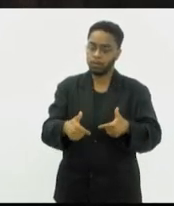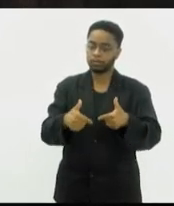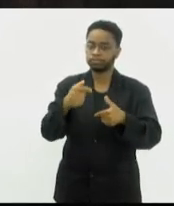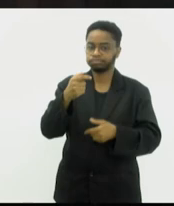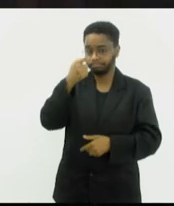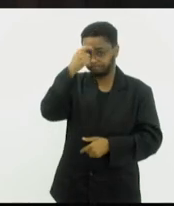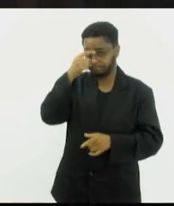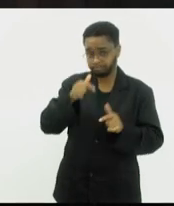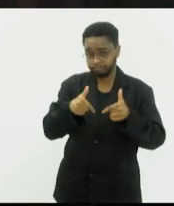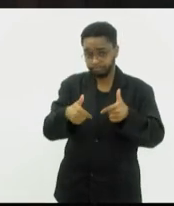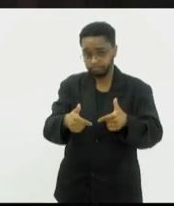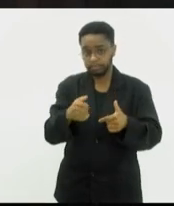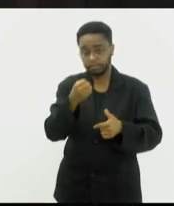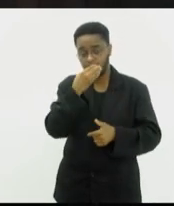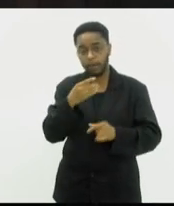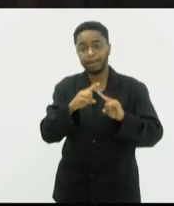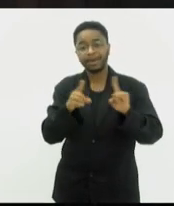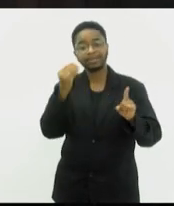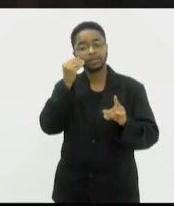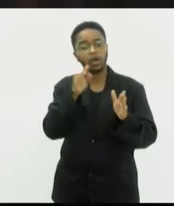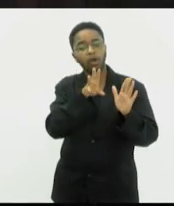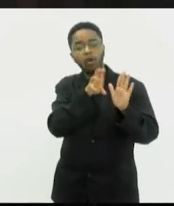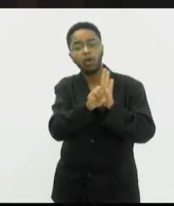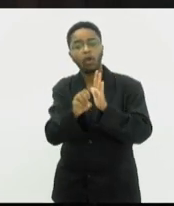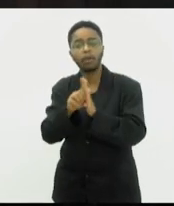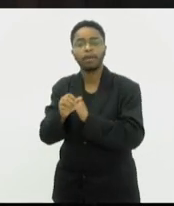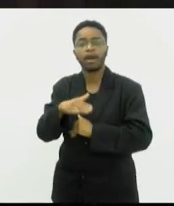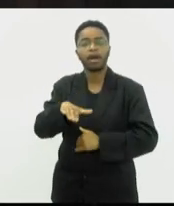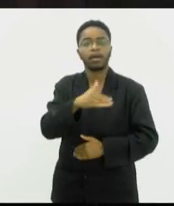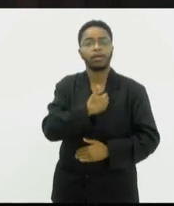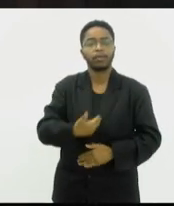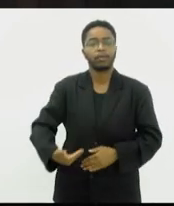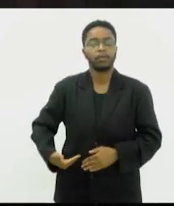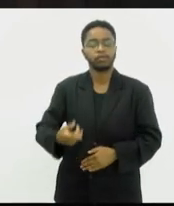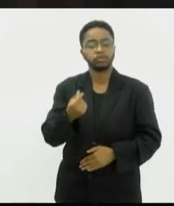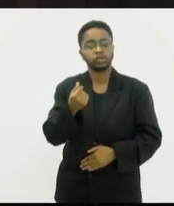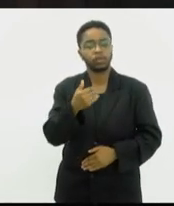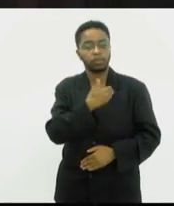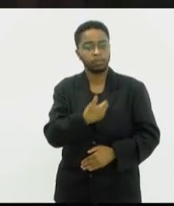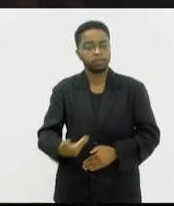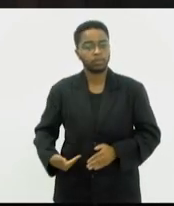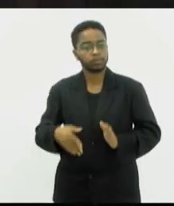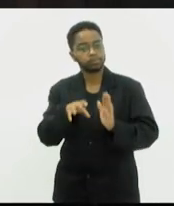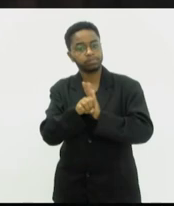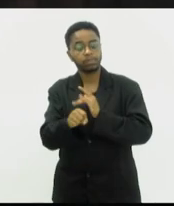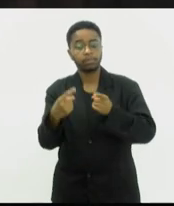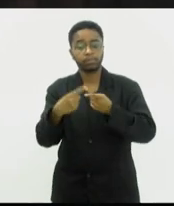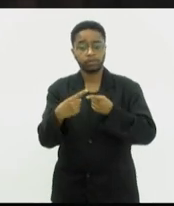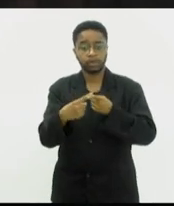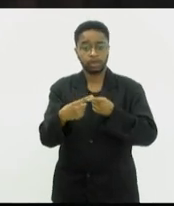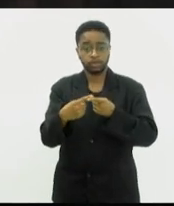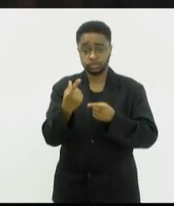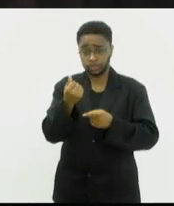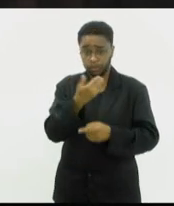de saquear os cofres públicos. O cofre público é o dinheiro do povo.